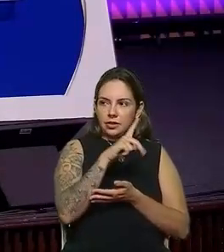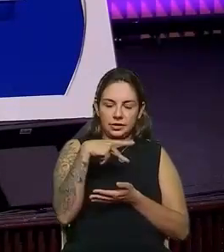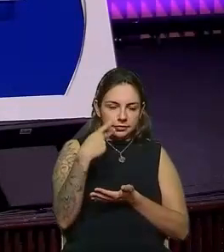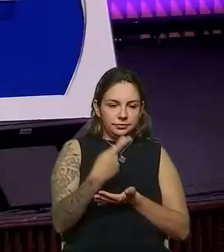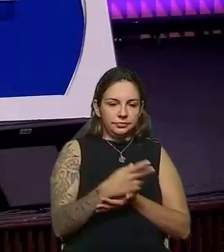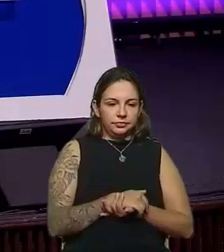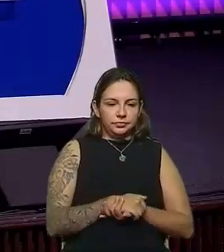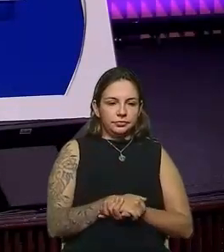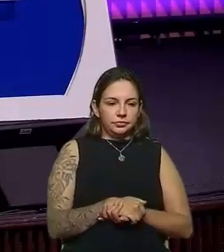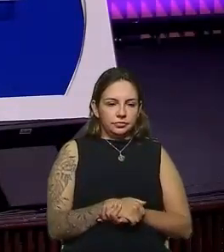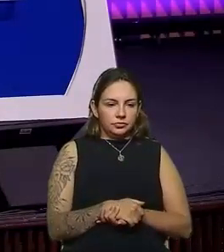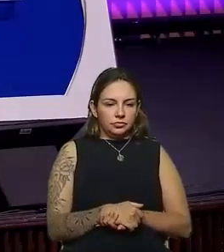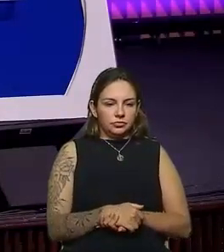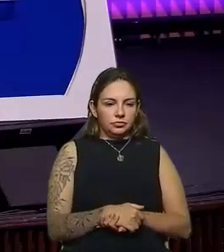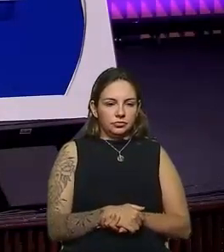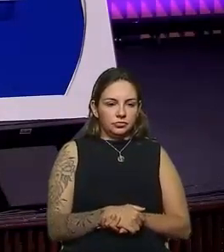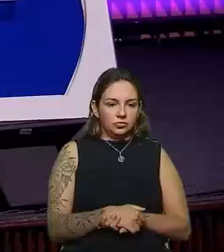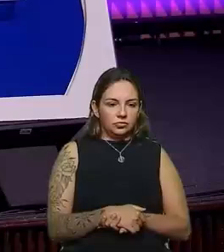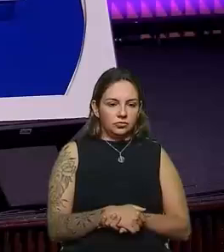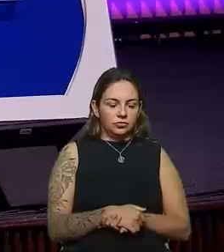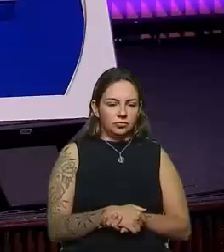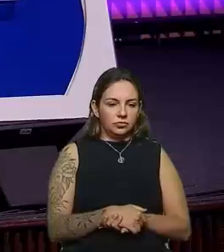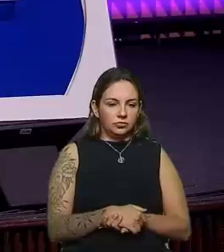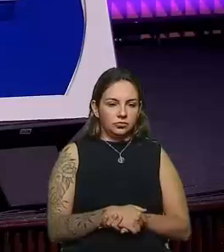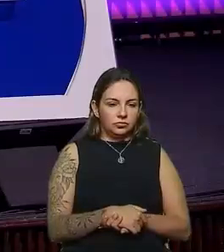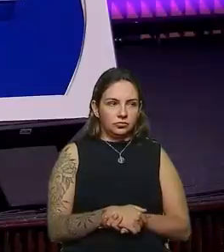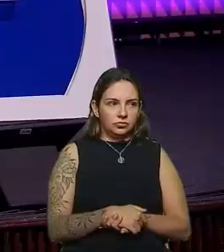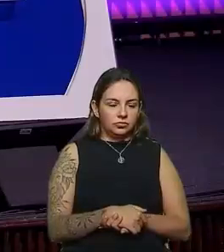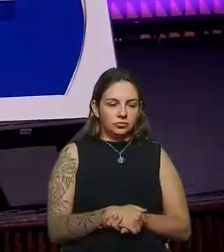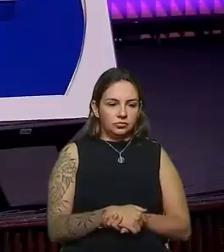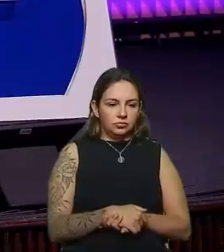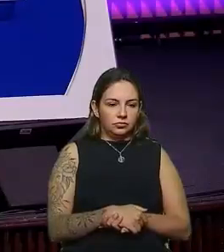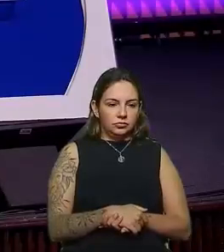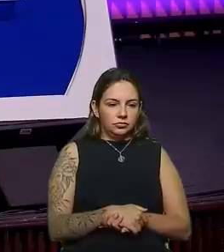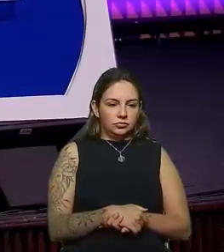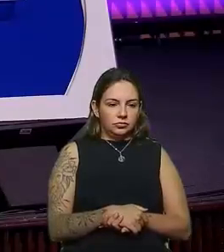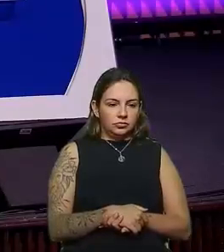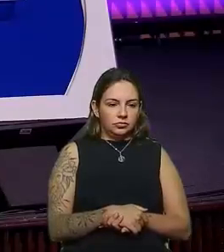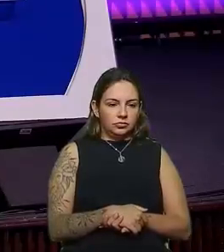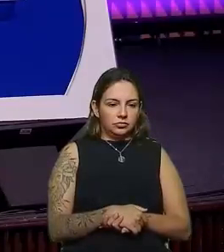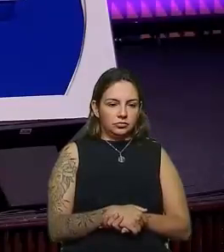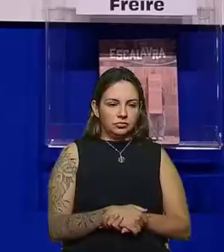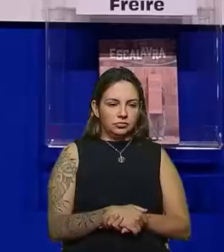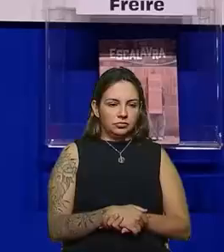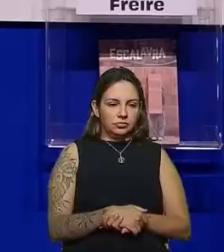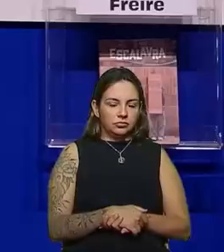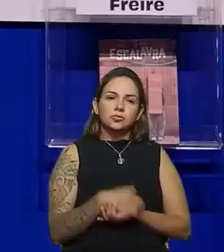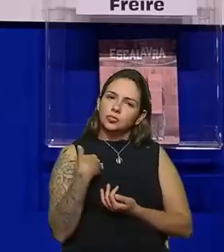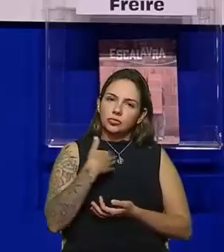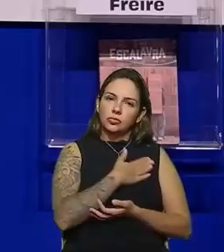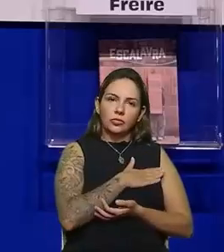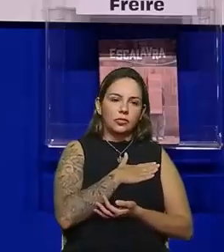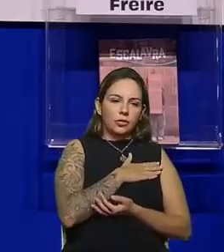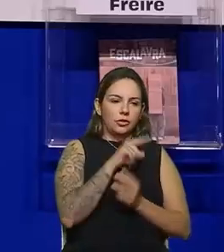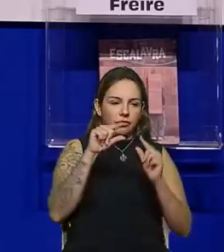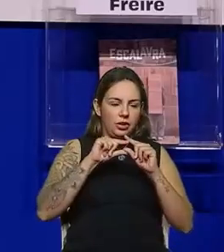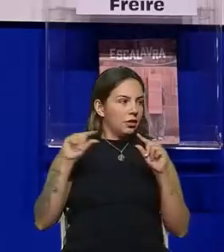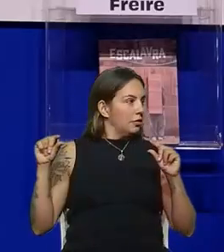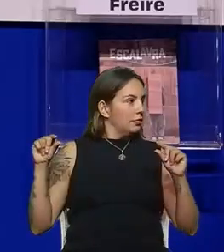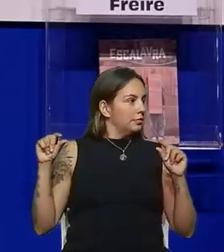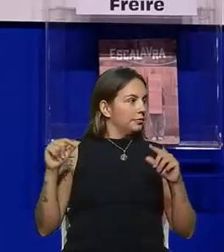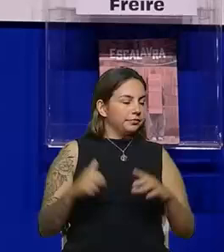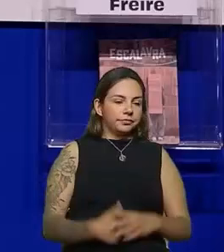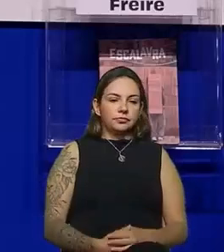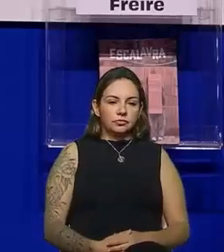dito, isso é fato, é verdade? Olha, consta que eu aliás, gosto muito dessa